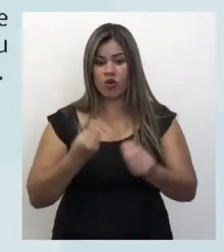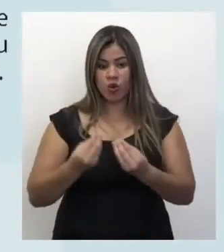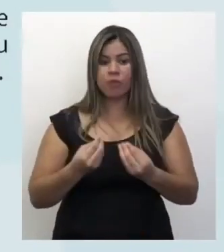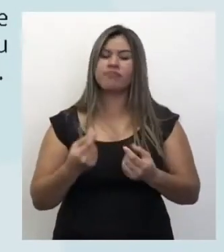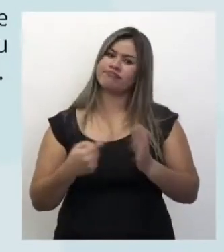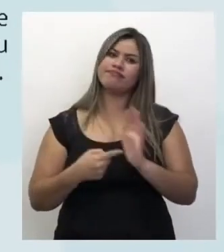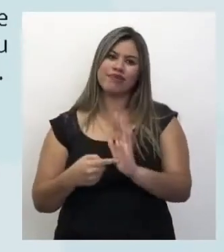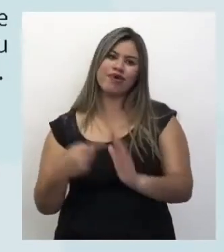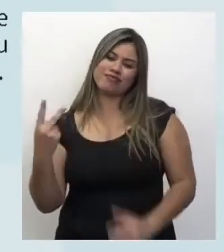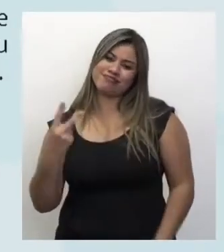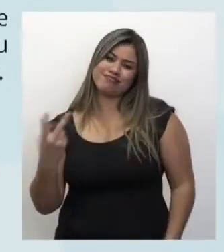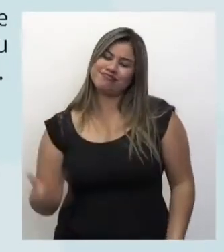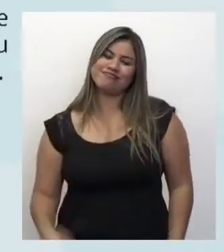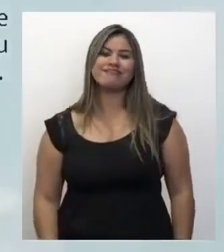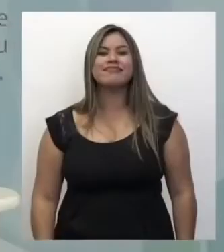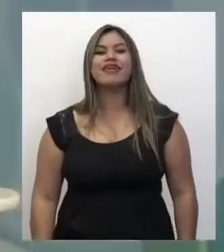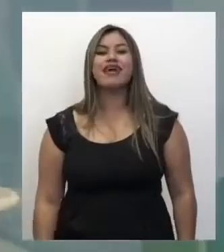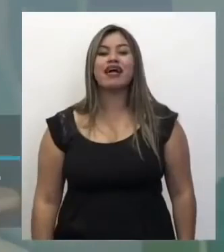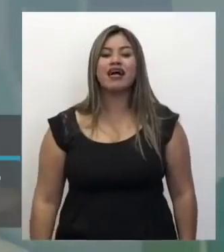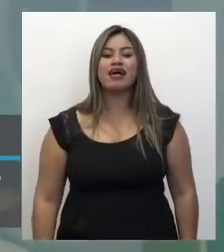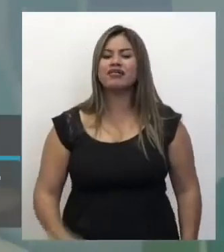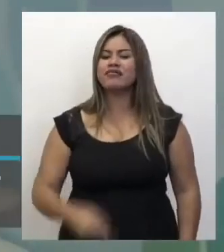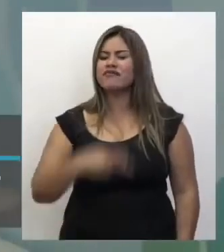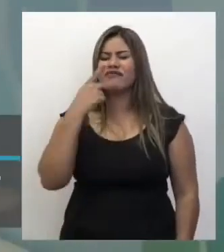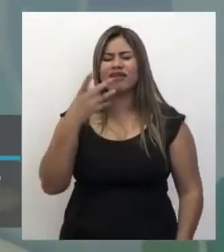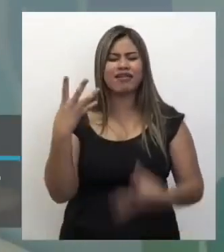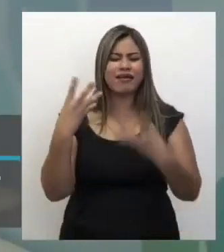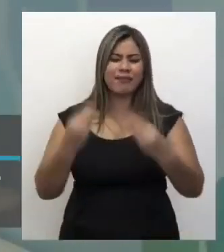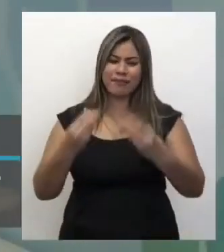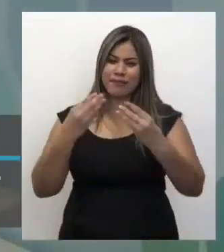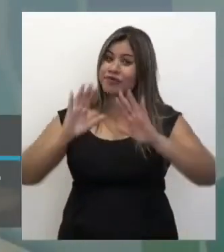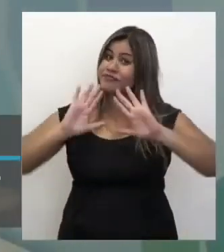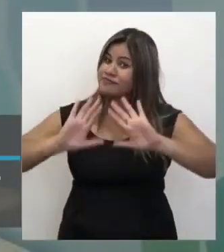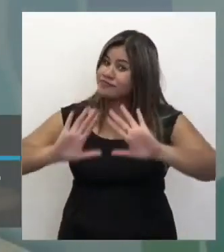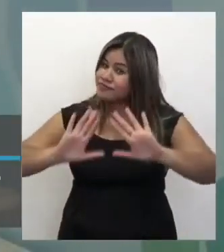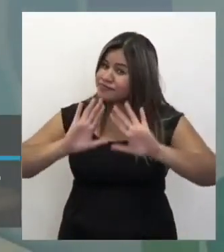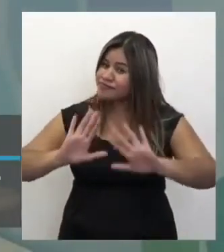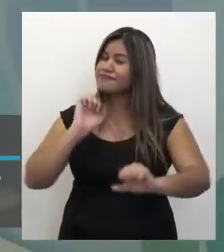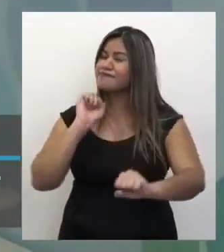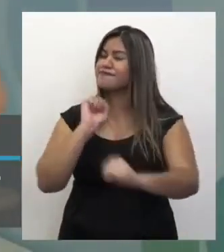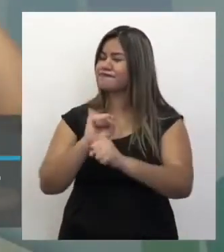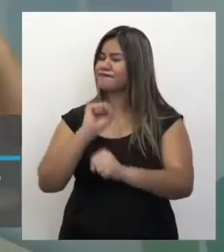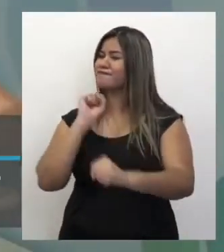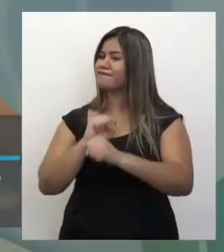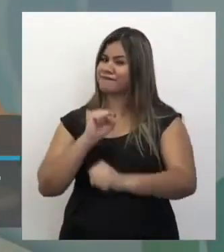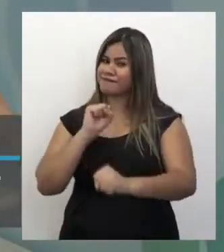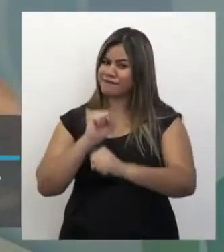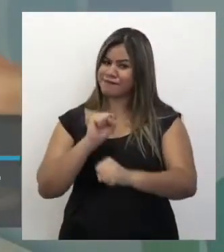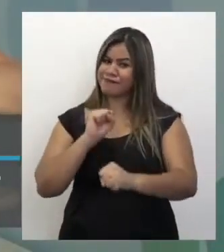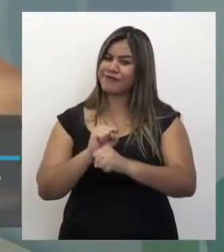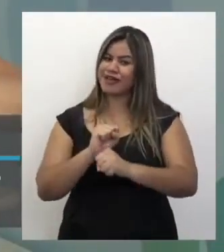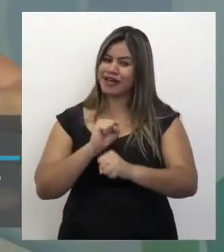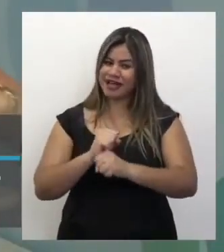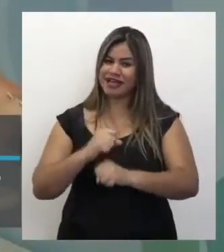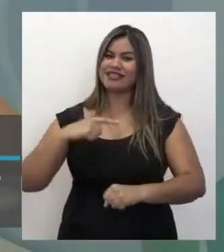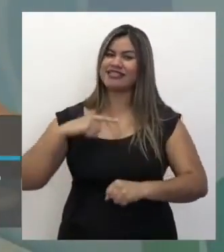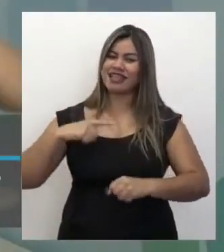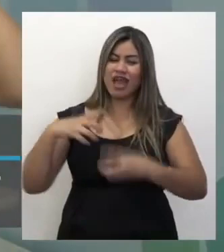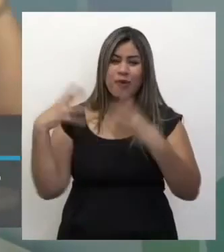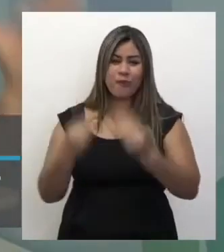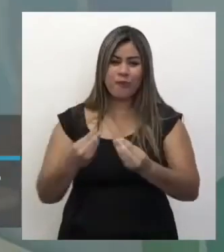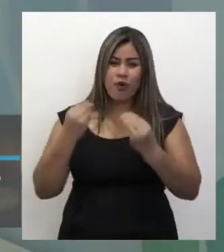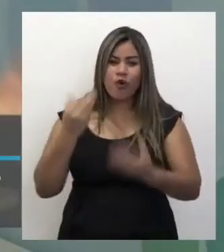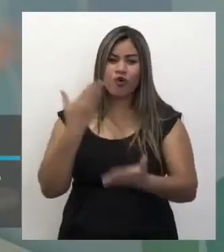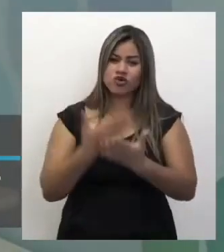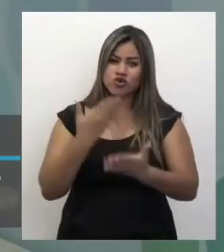gente. Vamos falar tanto disso. Aguarde. Aguarde que a gente vai ter uma porrada de aulas para falar